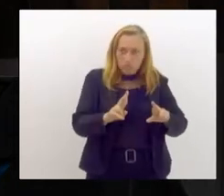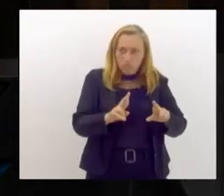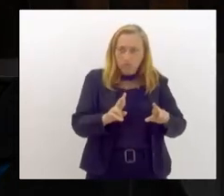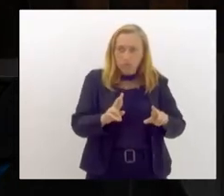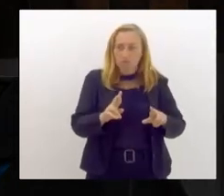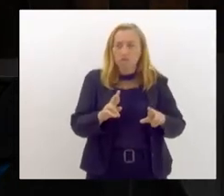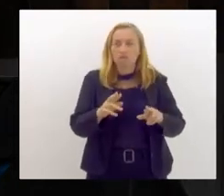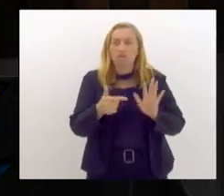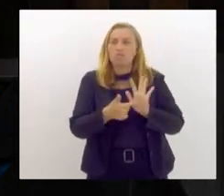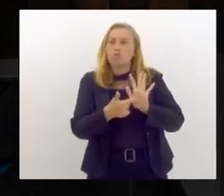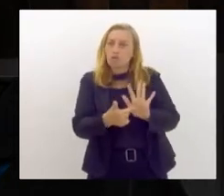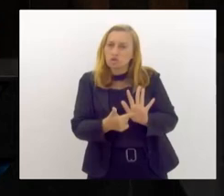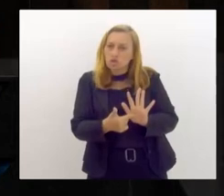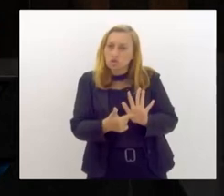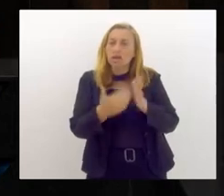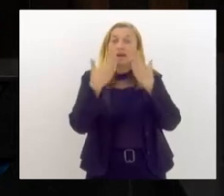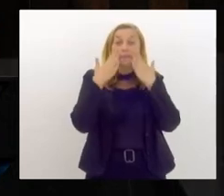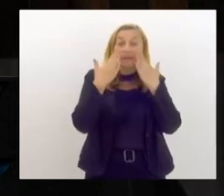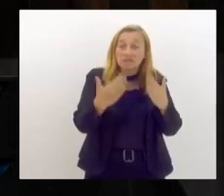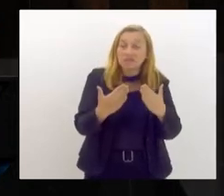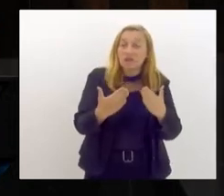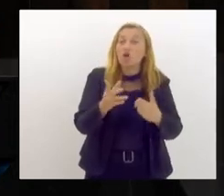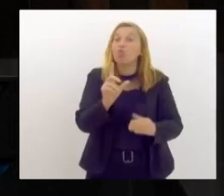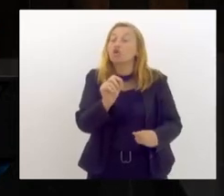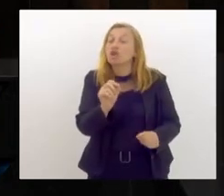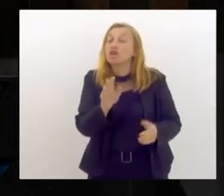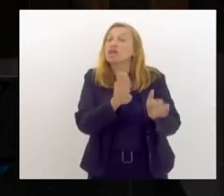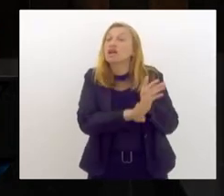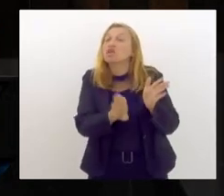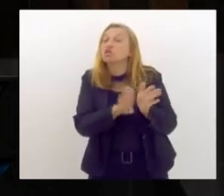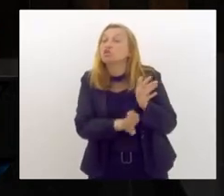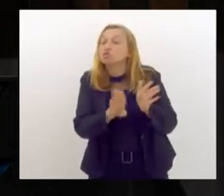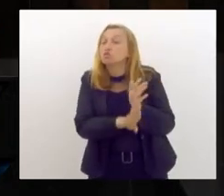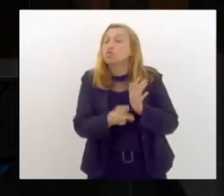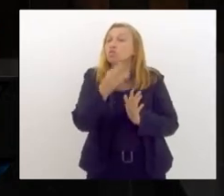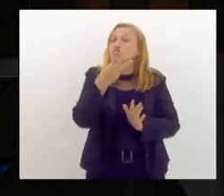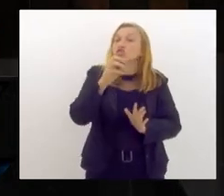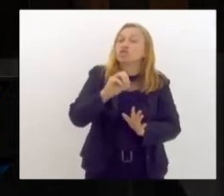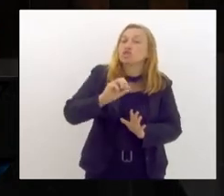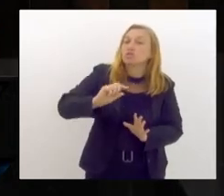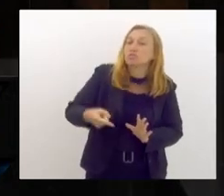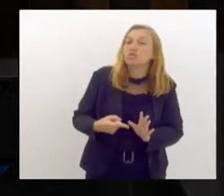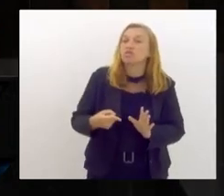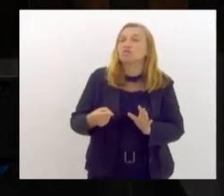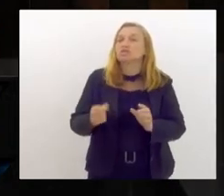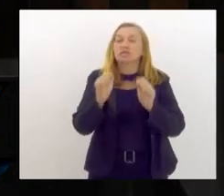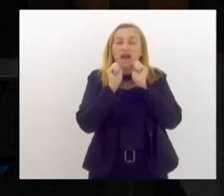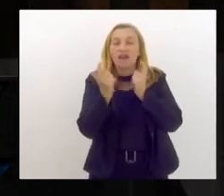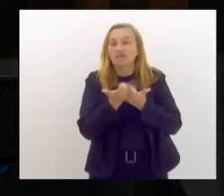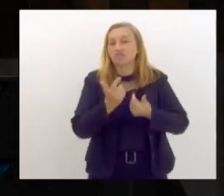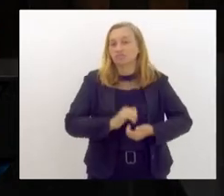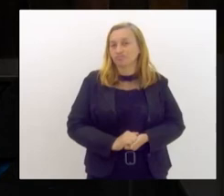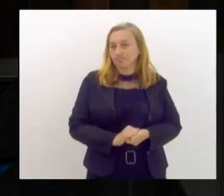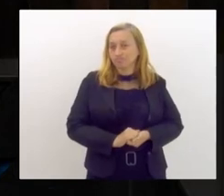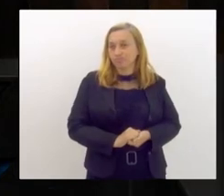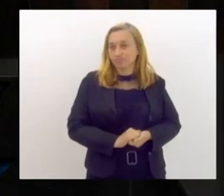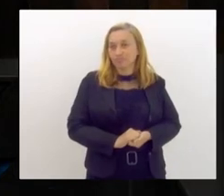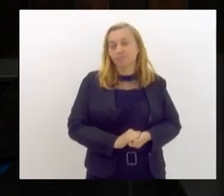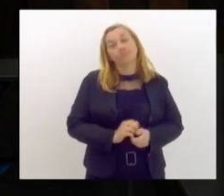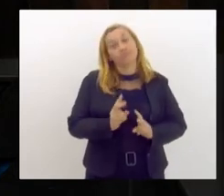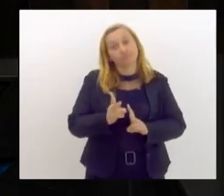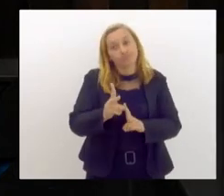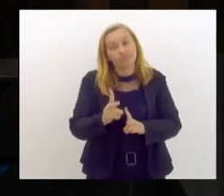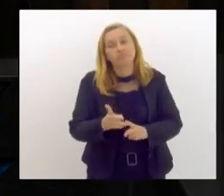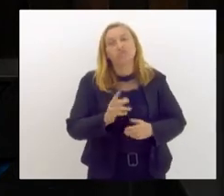demonstrações financeiras, em apresentar com o que foi gasto esses 30 milhões da Assembleia Legislativa. Ato contínuo